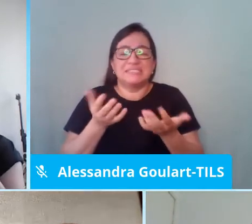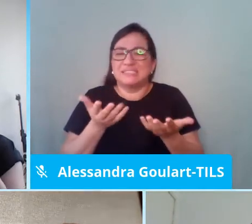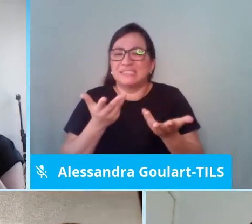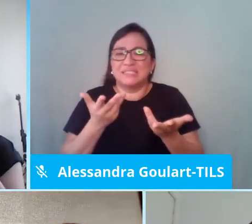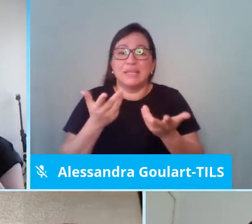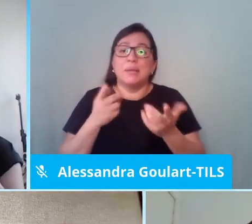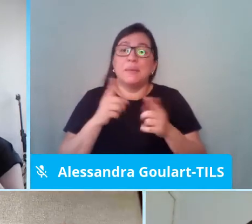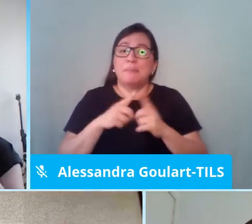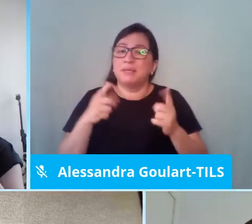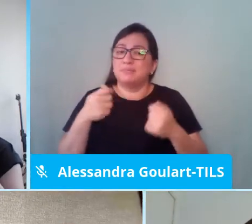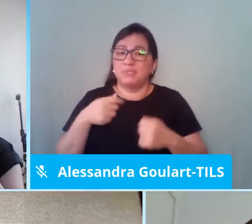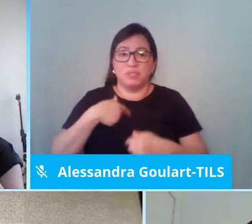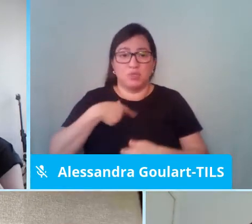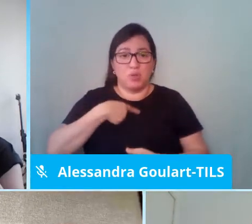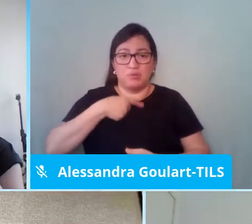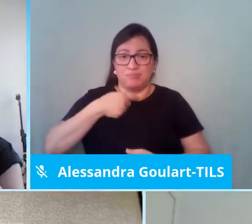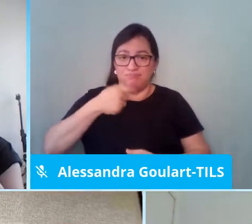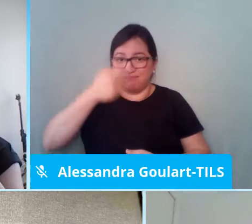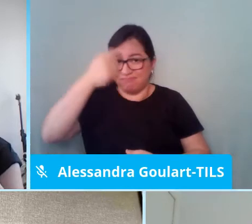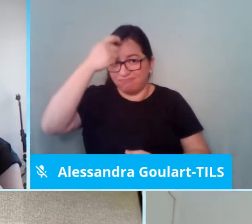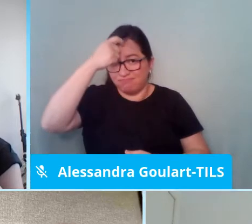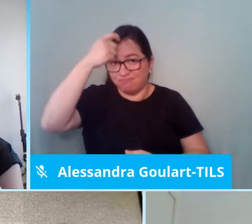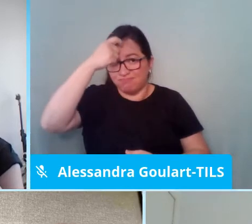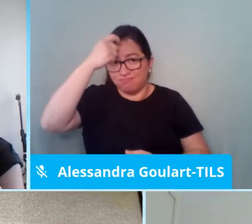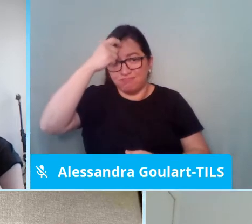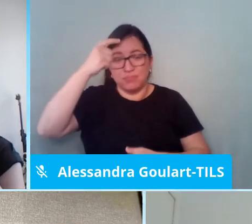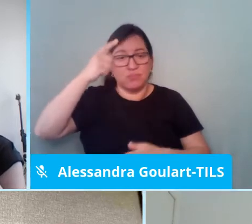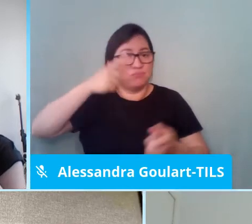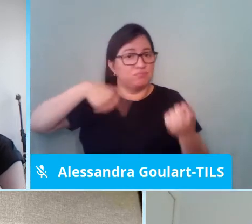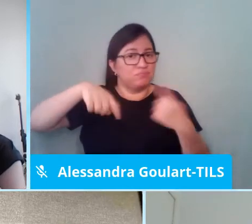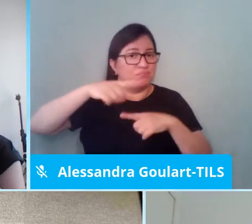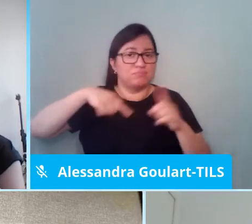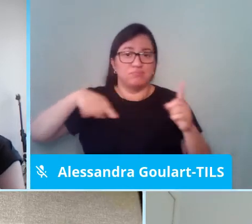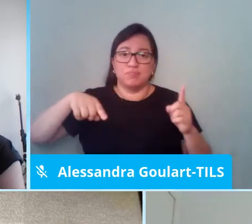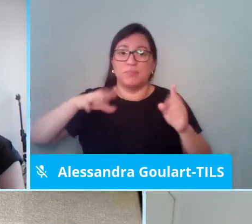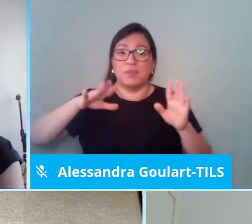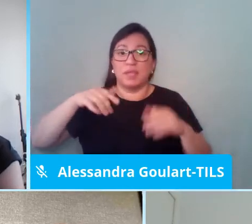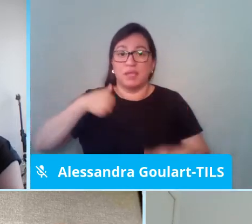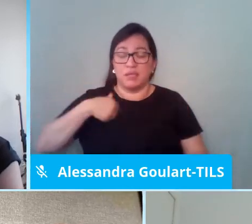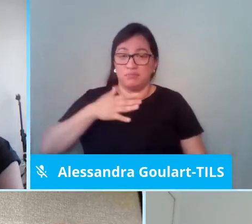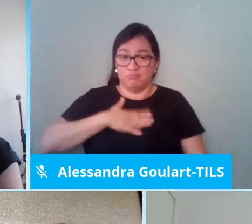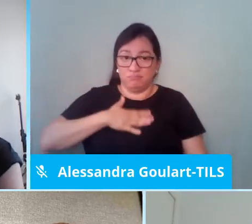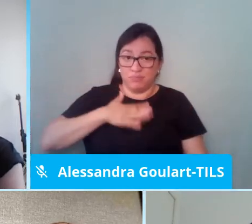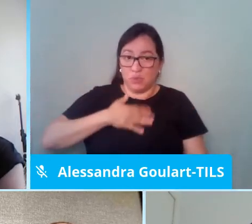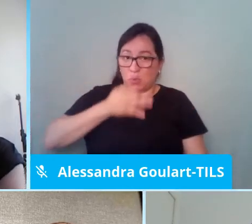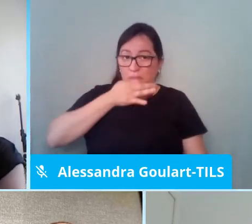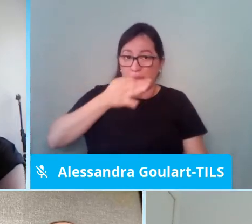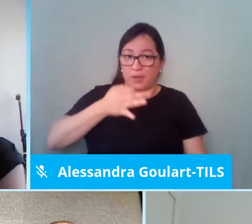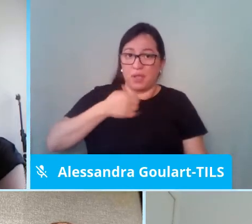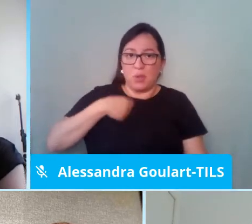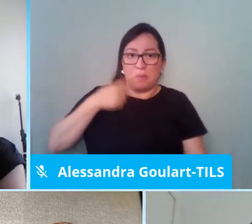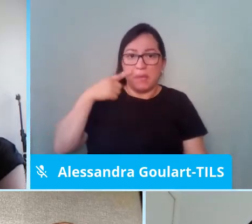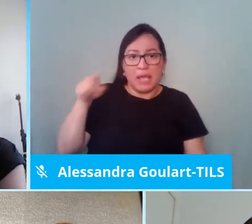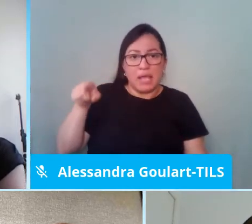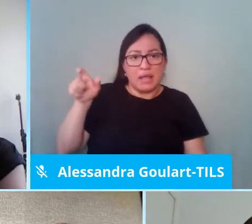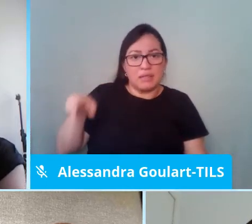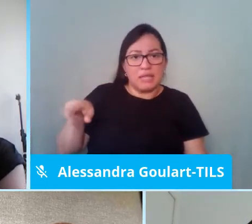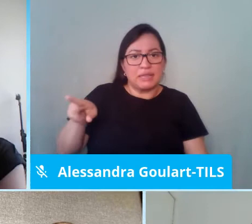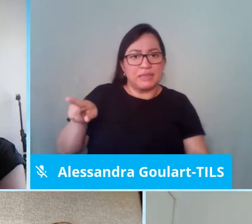algumas coisas, né? A gente acaba vendo muito o outro pela percepção que às vezes a gente tem da nossa vida, né? Então, assim, eu sou uma